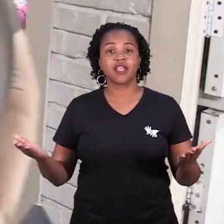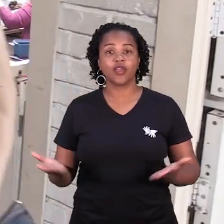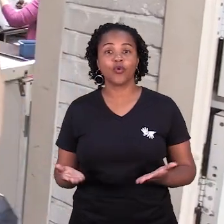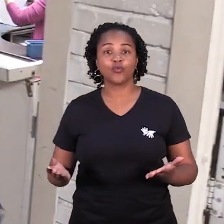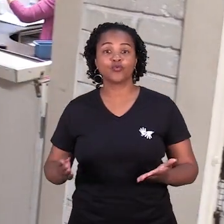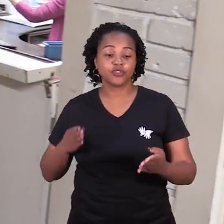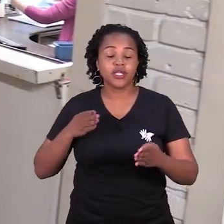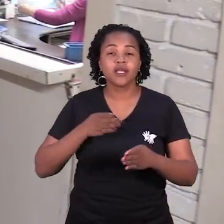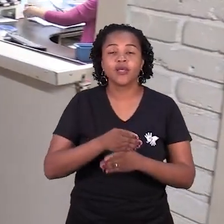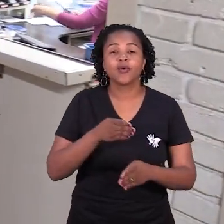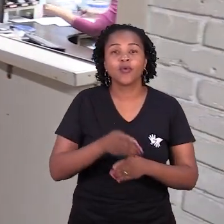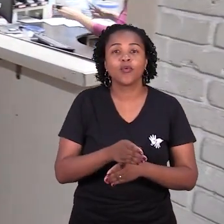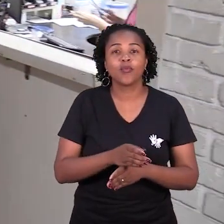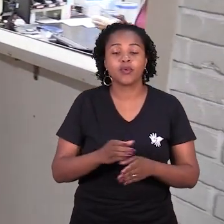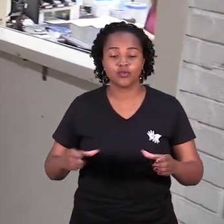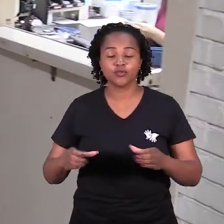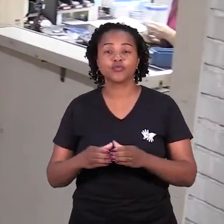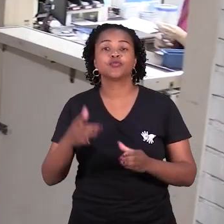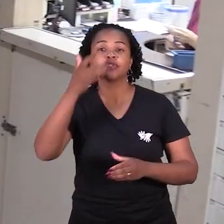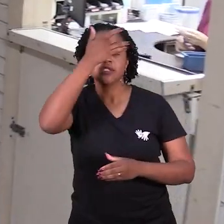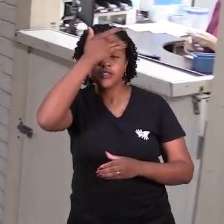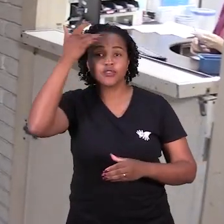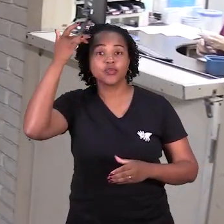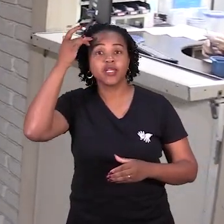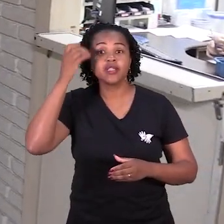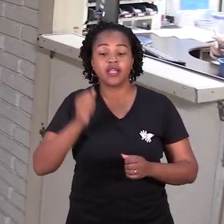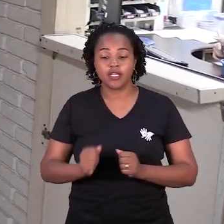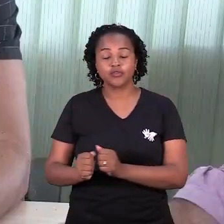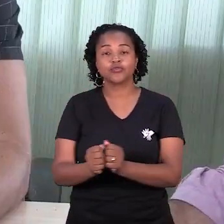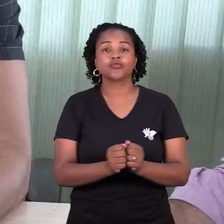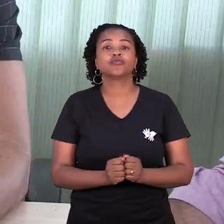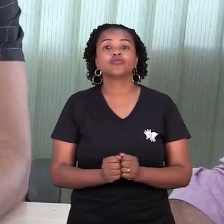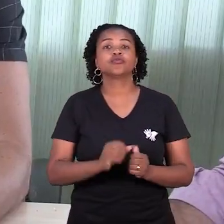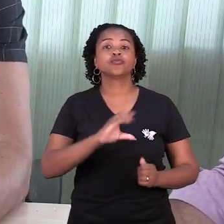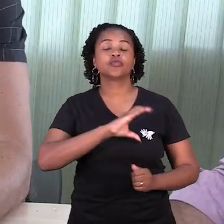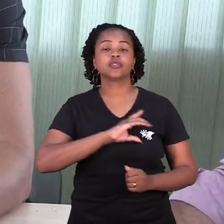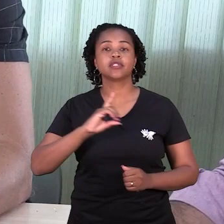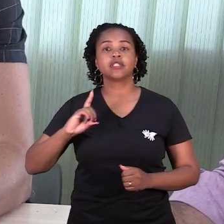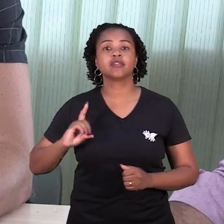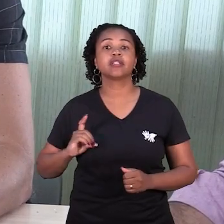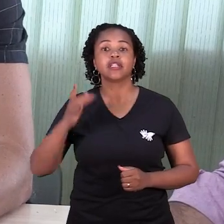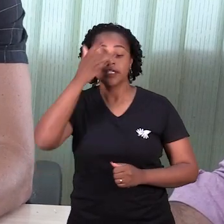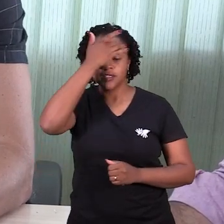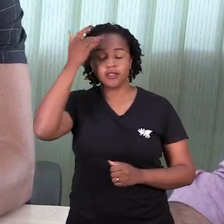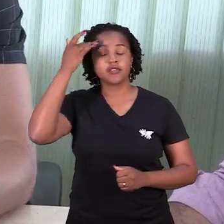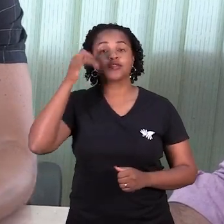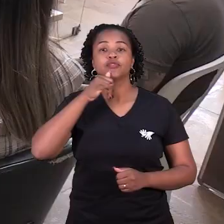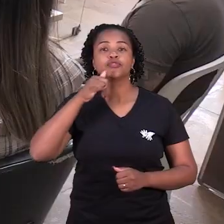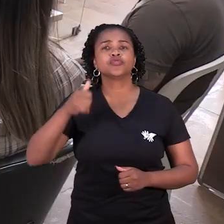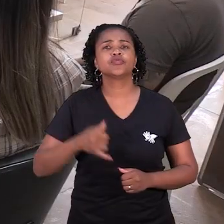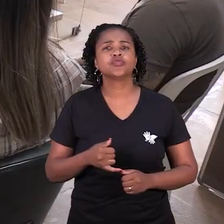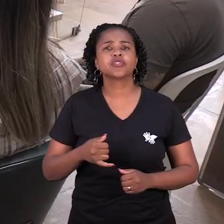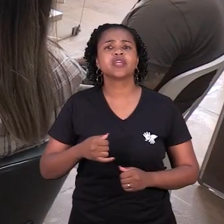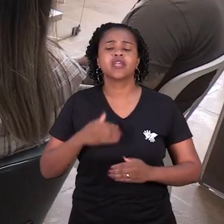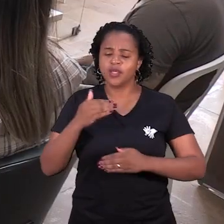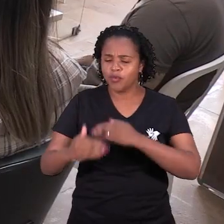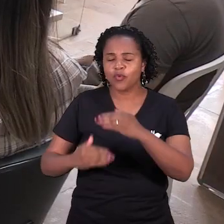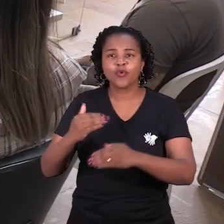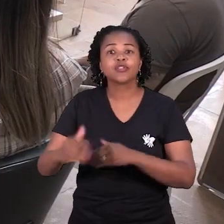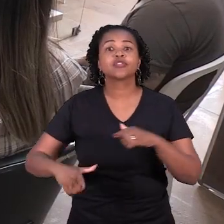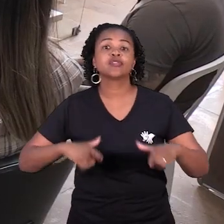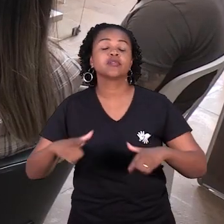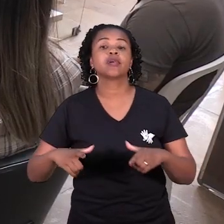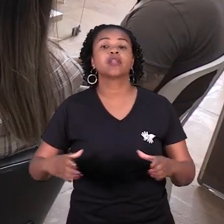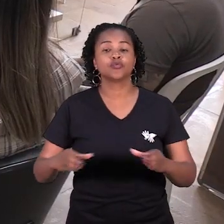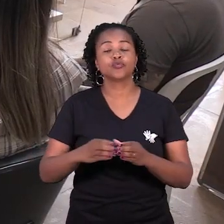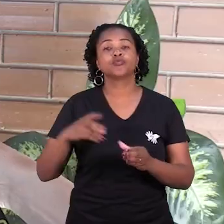Hoje nós estivemos aqui acompanhando equipamentos da saúde mental, junto com o Alexandre Sandri, que é o nosso coordenador da saúde mental de Jundiaí, dando sequência ao trabalho